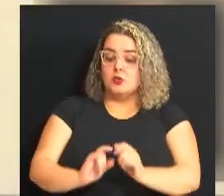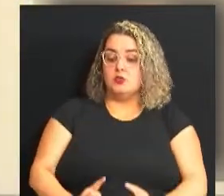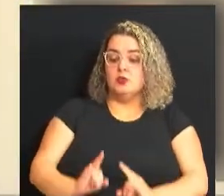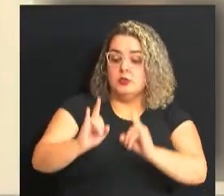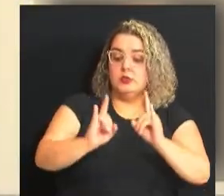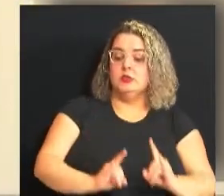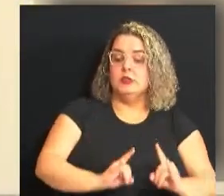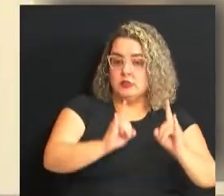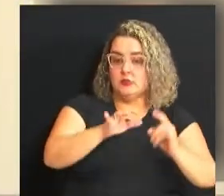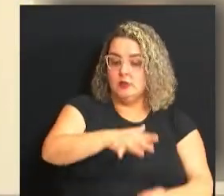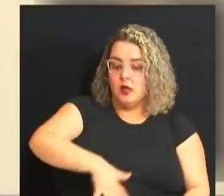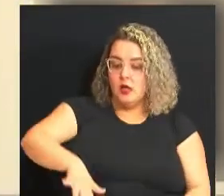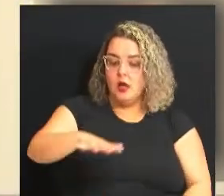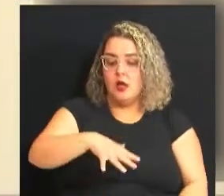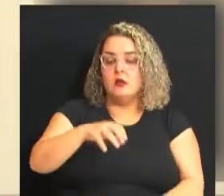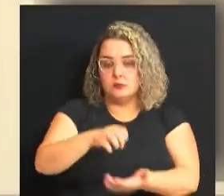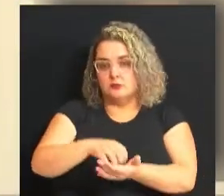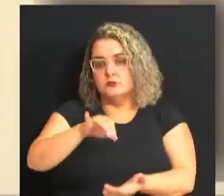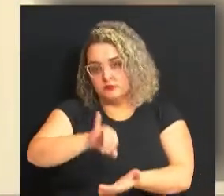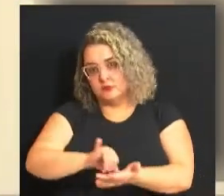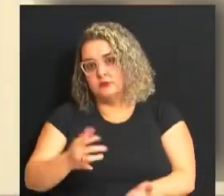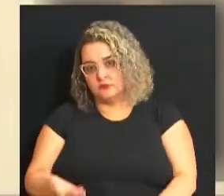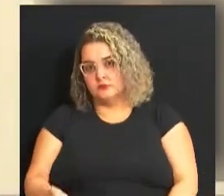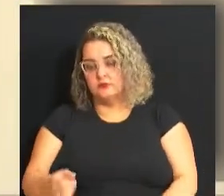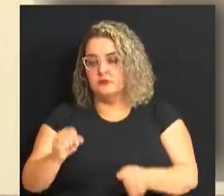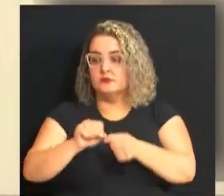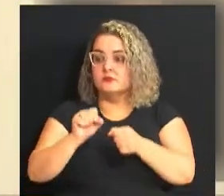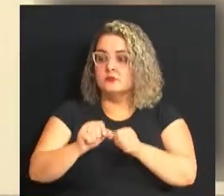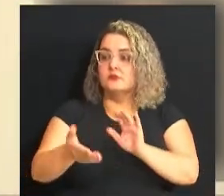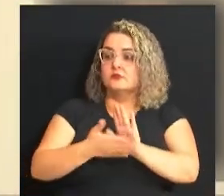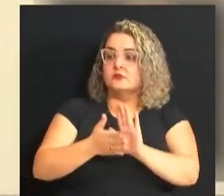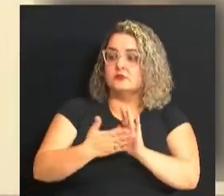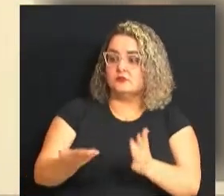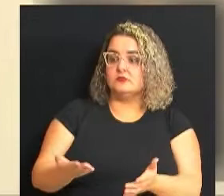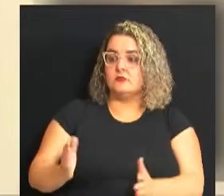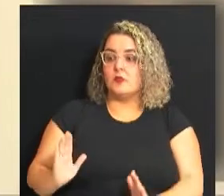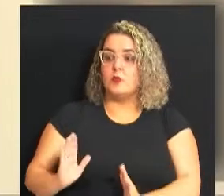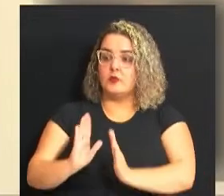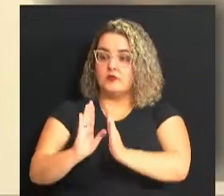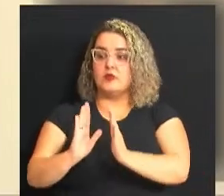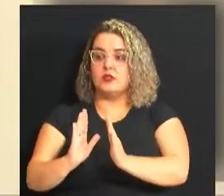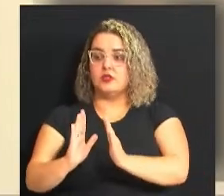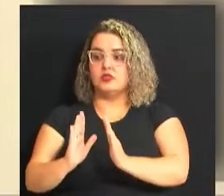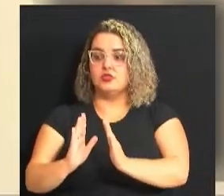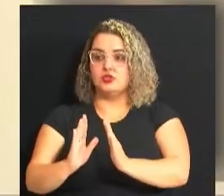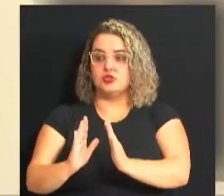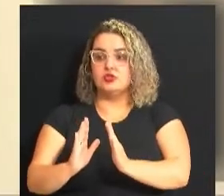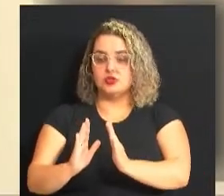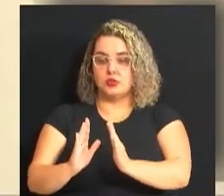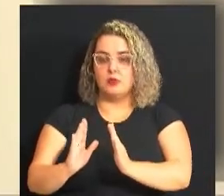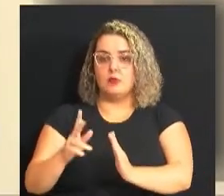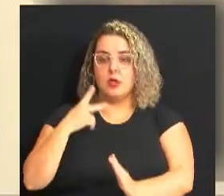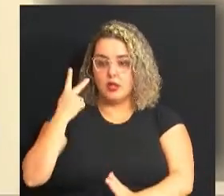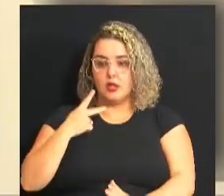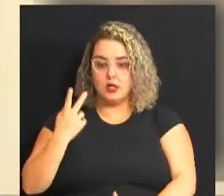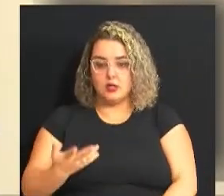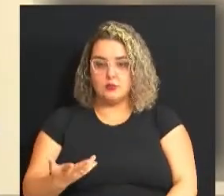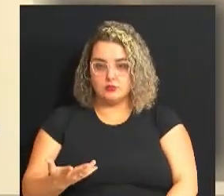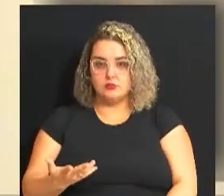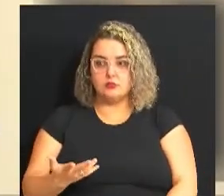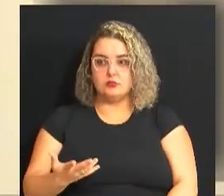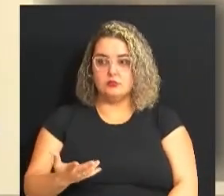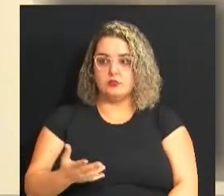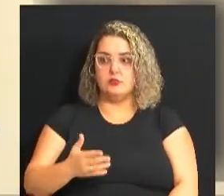área central. Nós fizemos uma proposição enquanto frente parlamentar de melhoramentos nessa lei, nessa minuta de